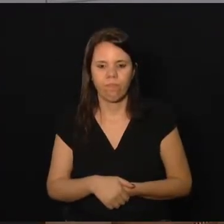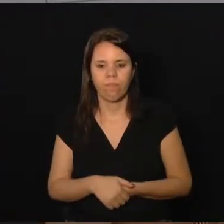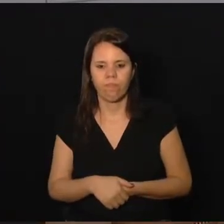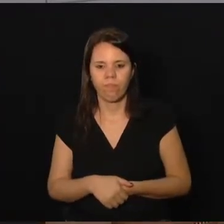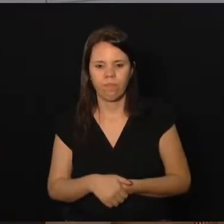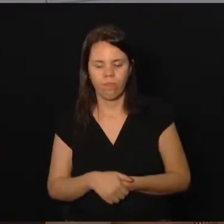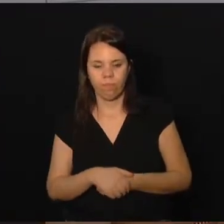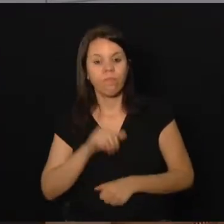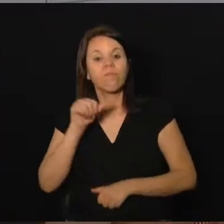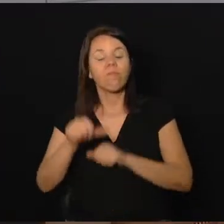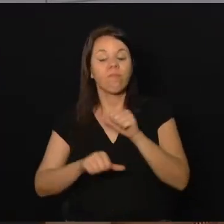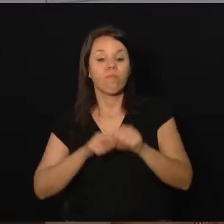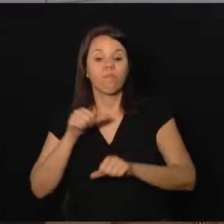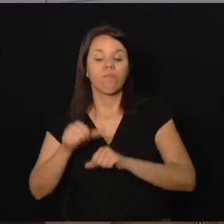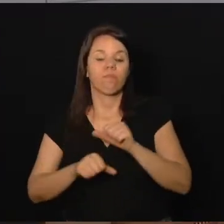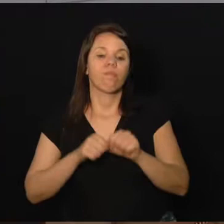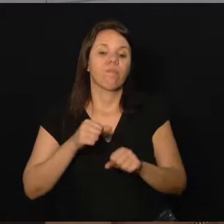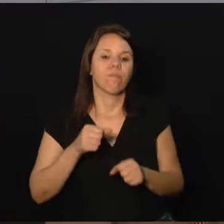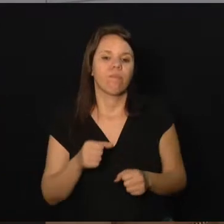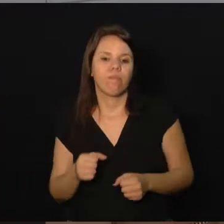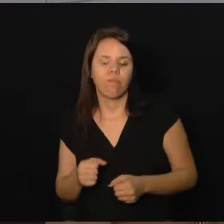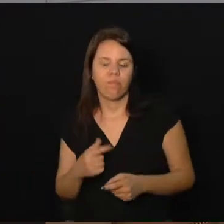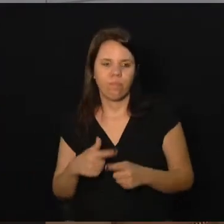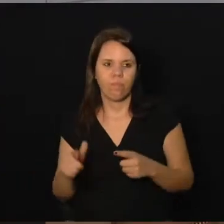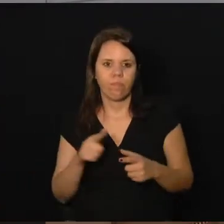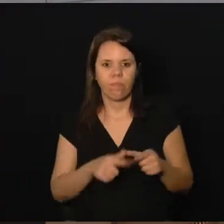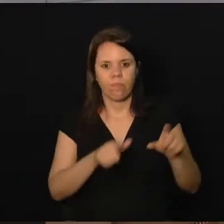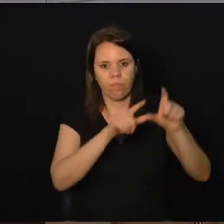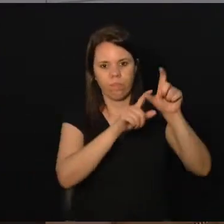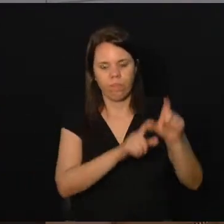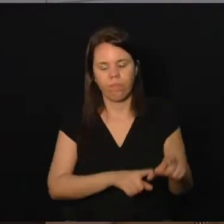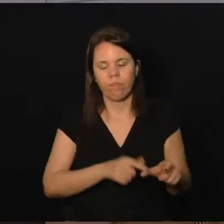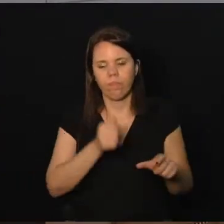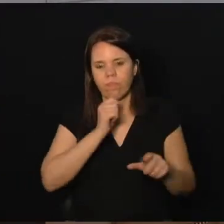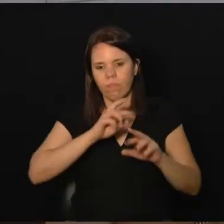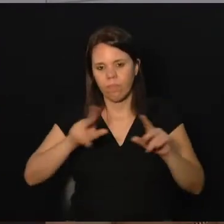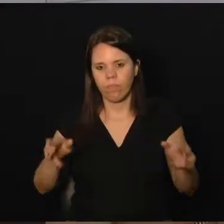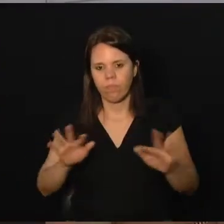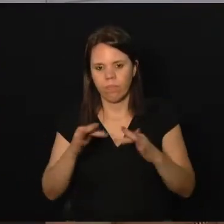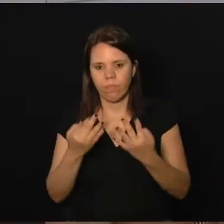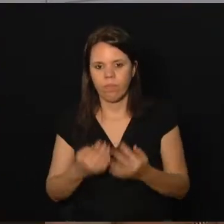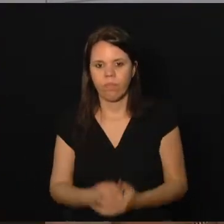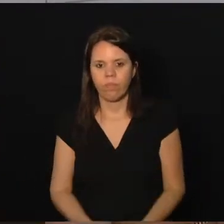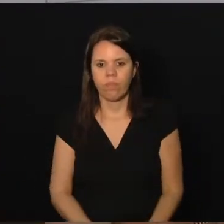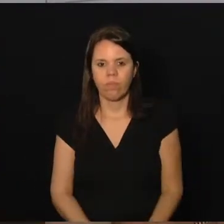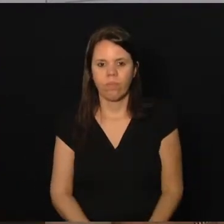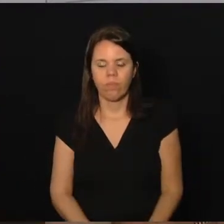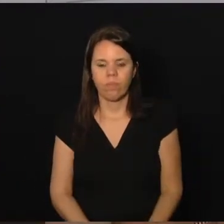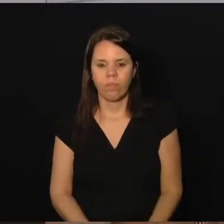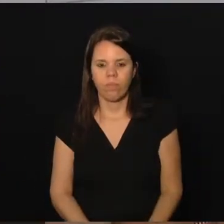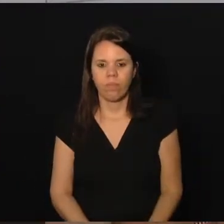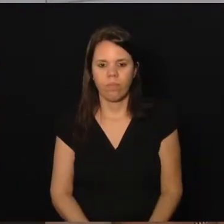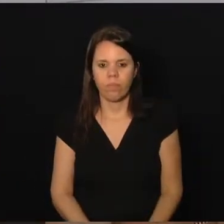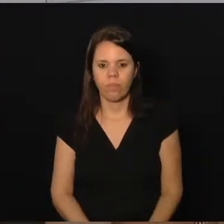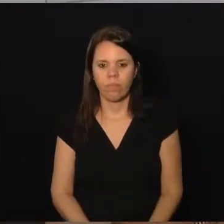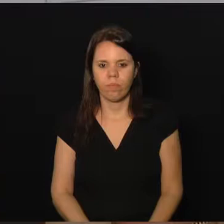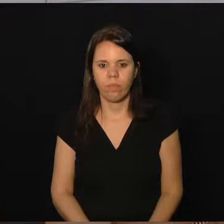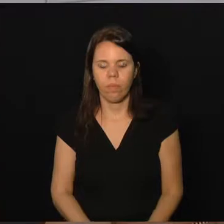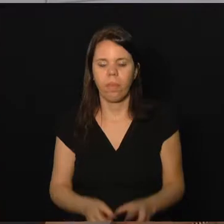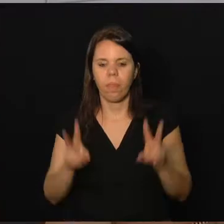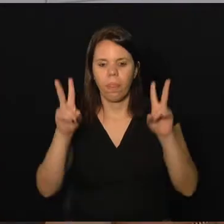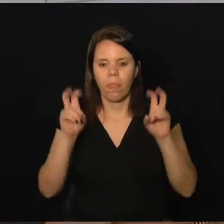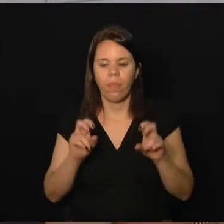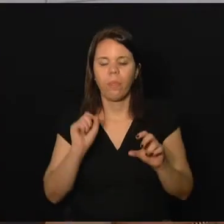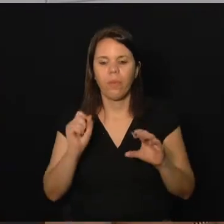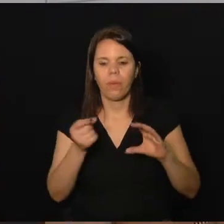essa mudança desse quadro, né, da dependência química e das famílias também, né? E então, sobre a